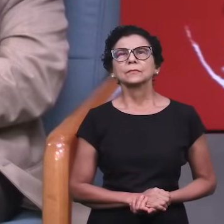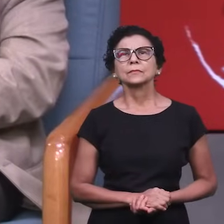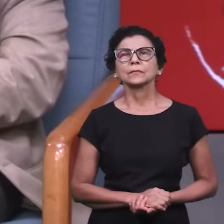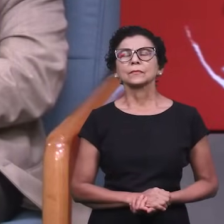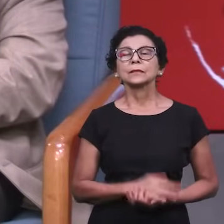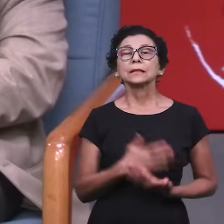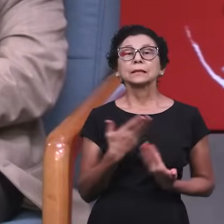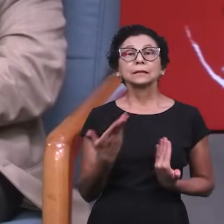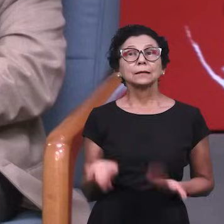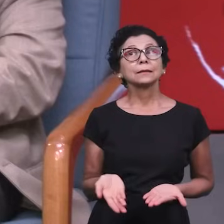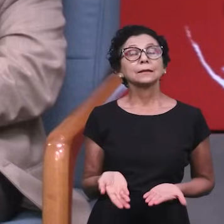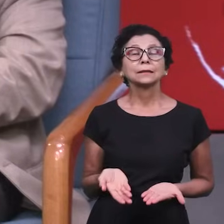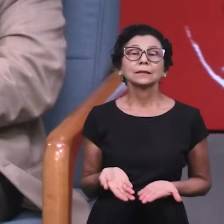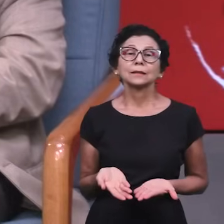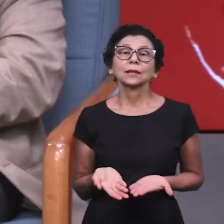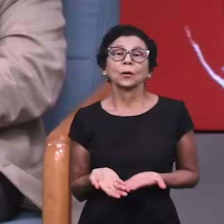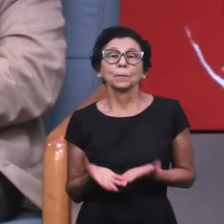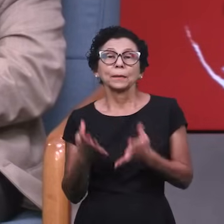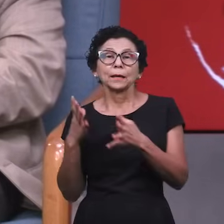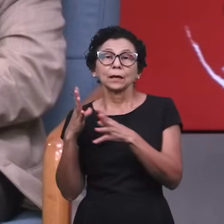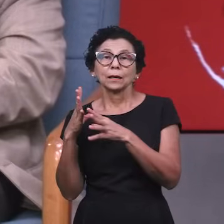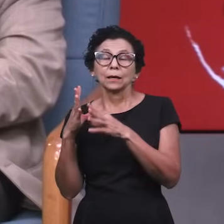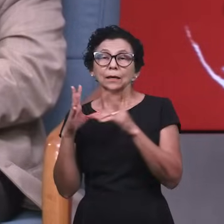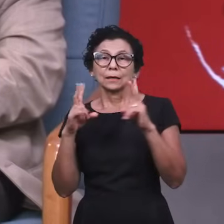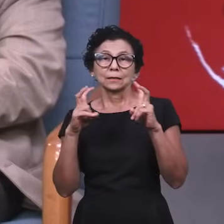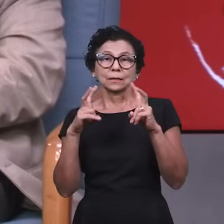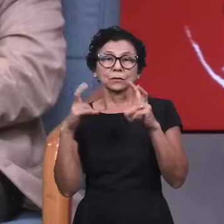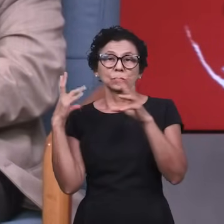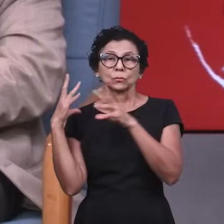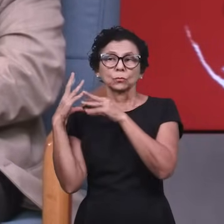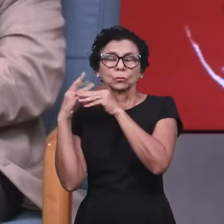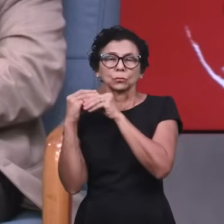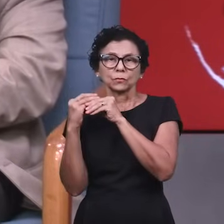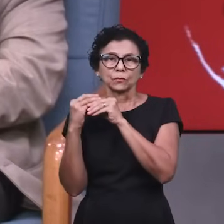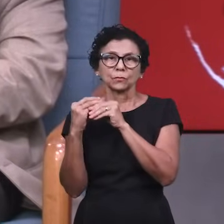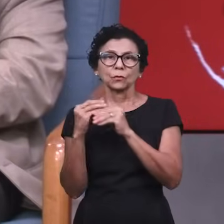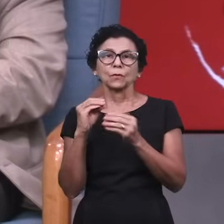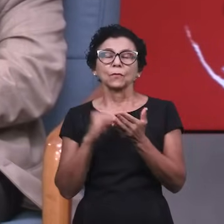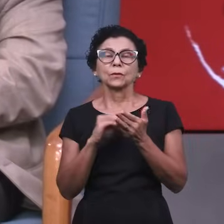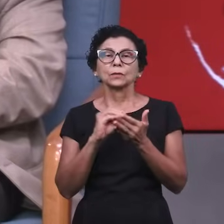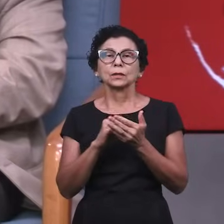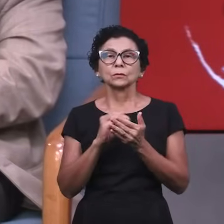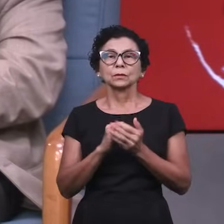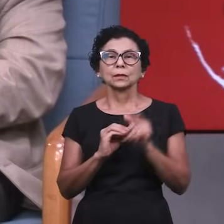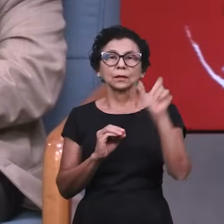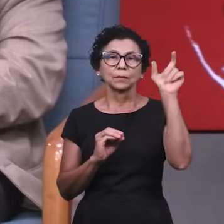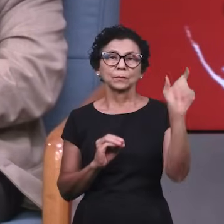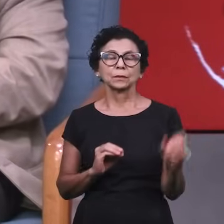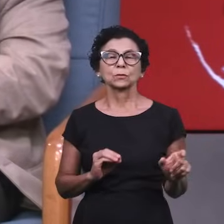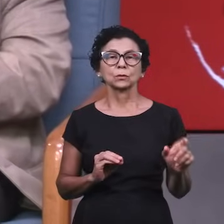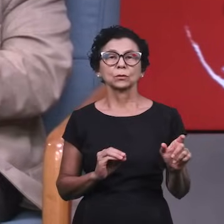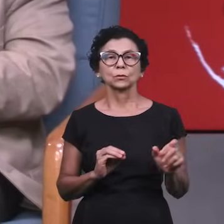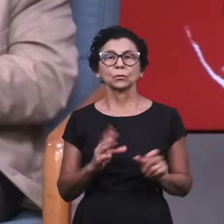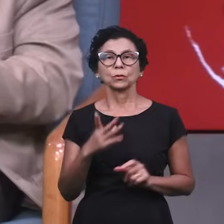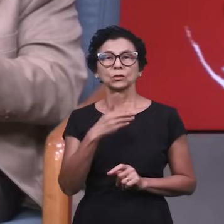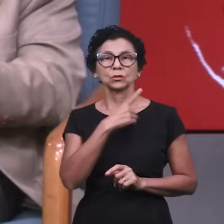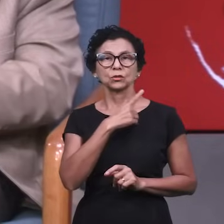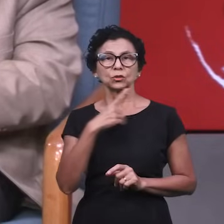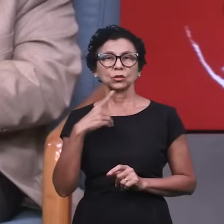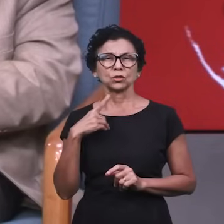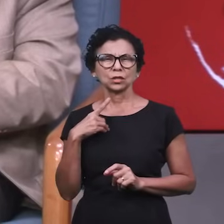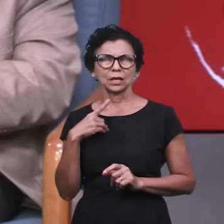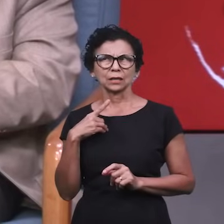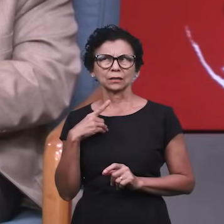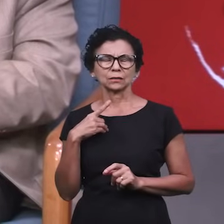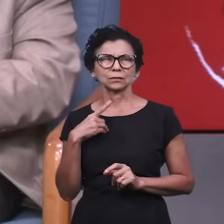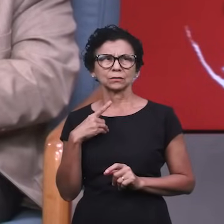Ficou faltando, então, para nós concluirmos esse assunto, a figura do diácono. O diácono